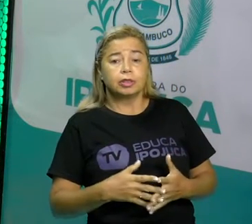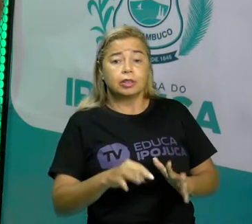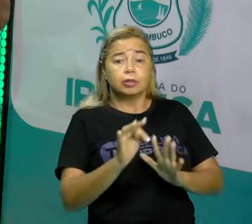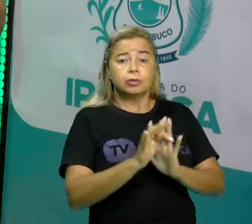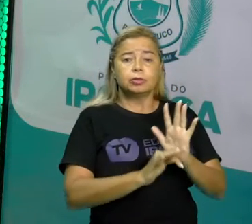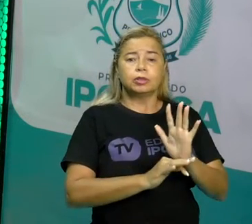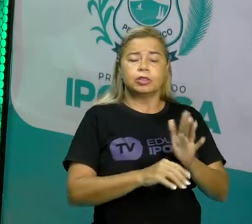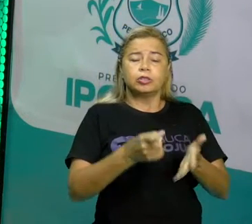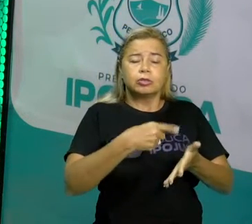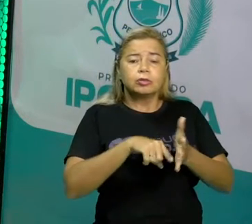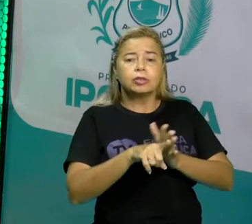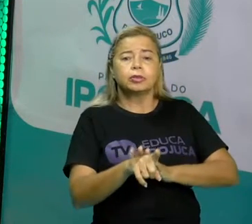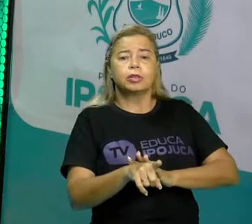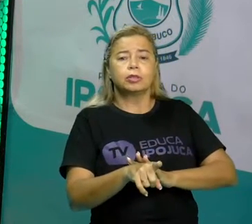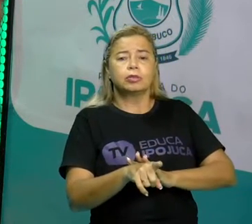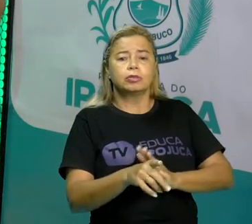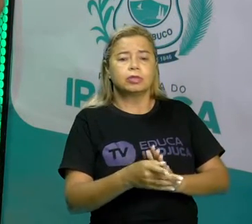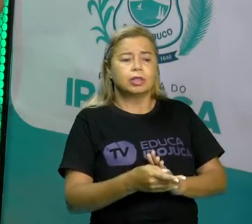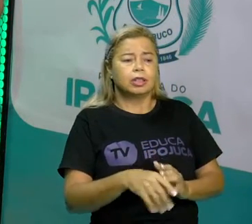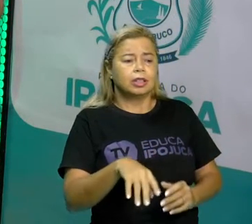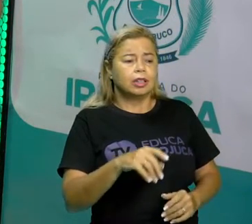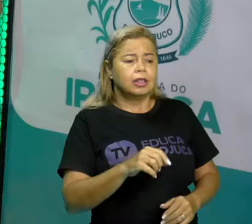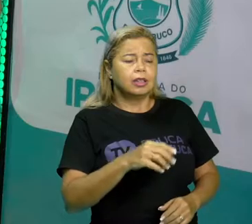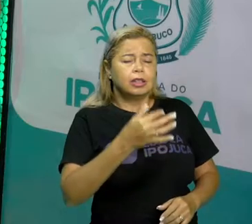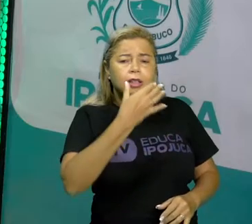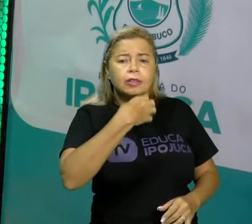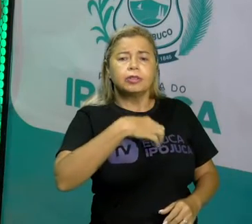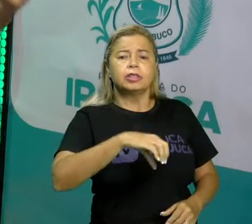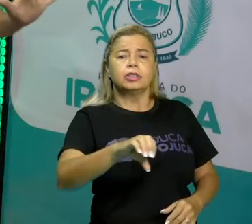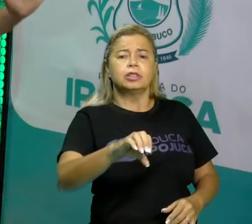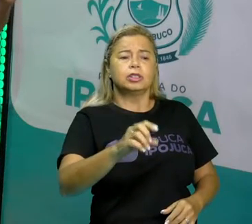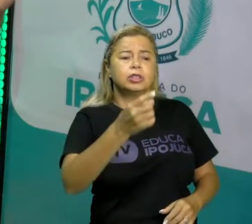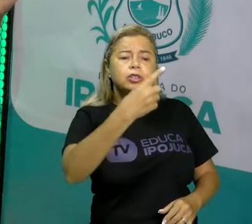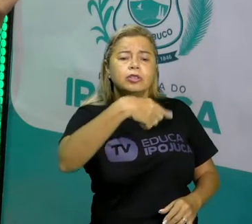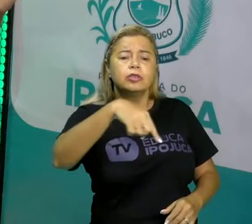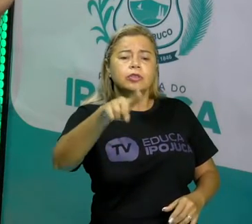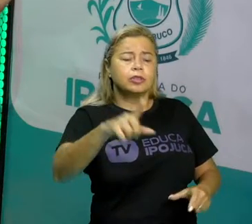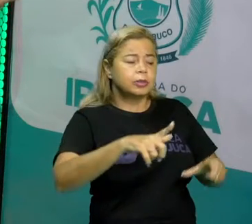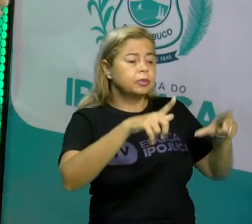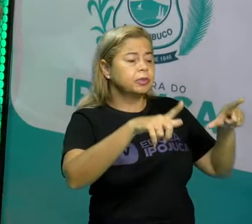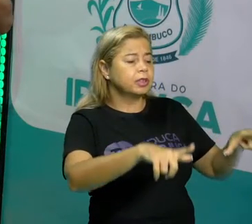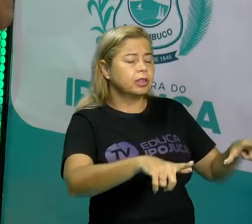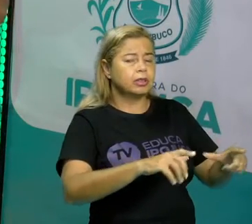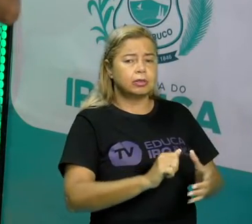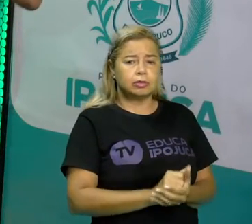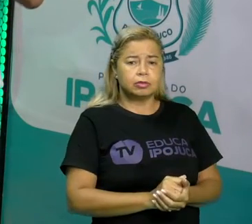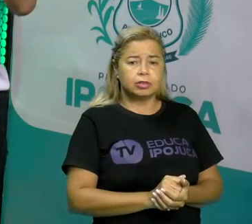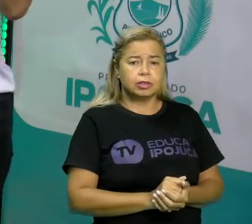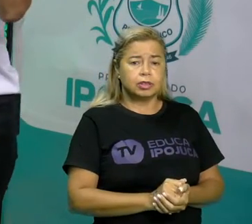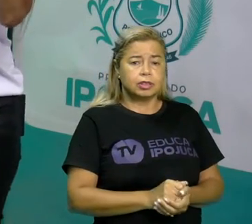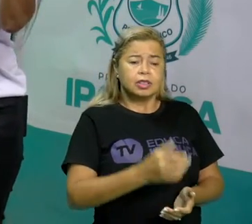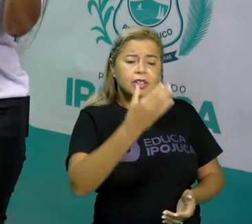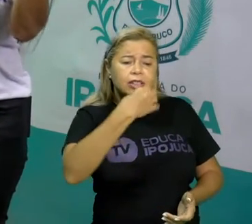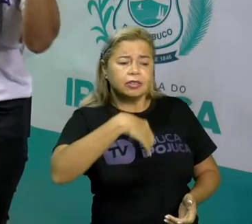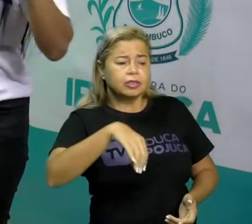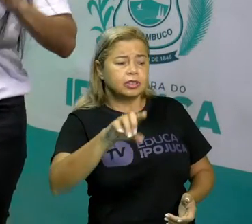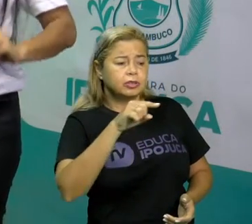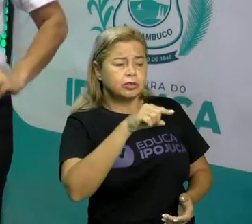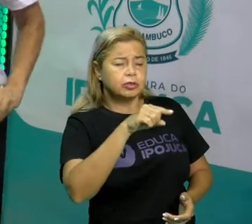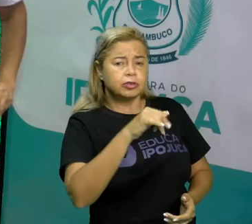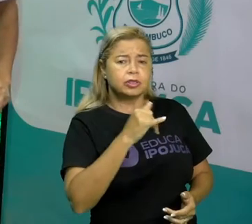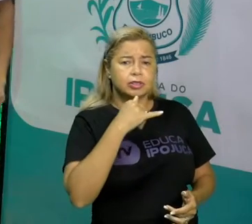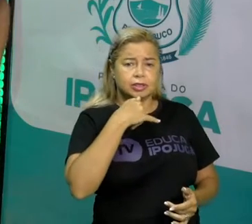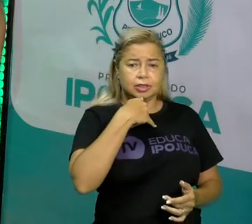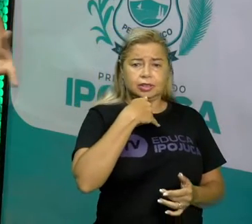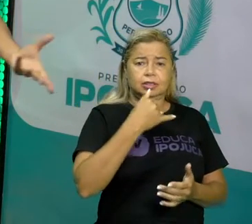caminho? Assim tão desconsolado. Ele está vendo que o elefante está com alguma coisa. Então, compreender